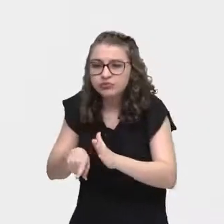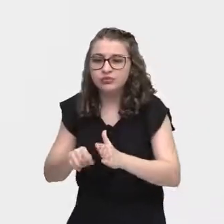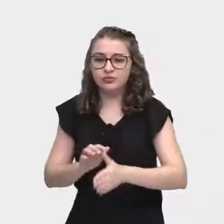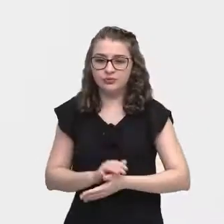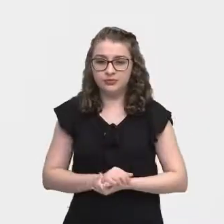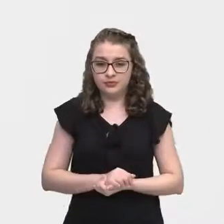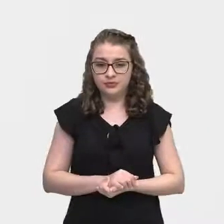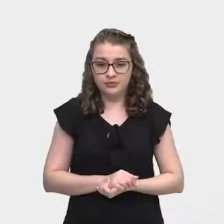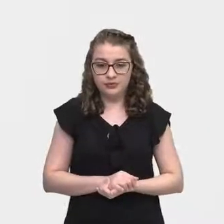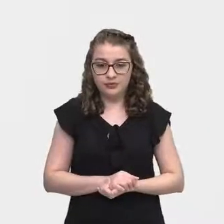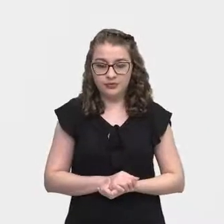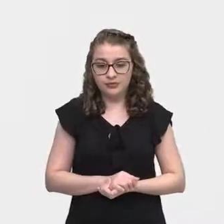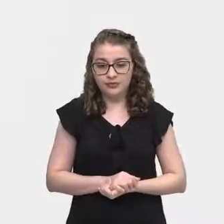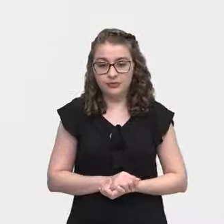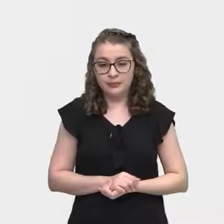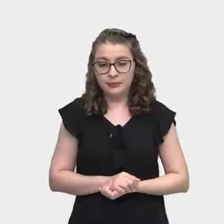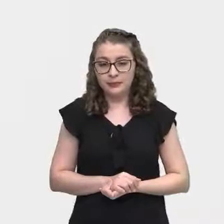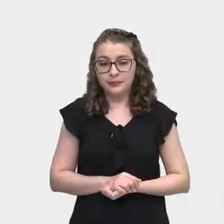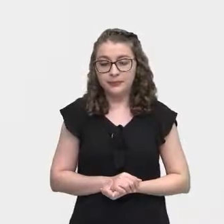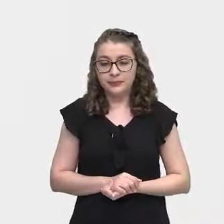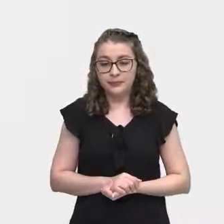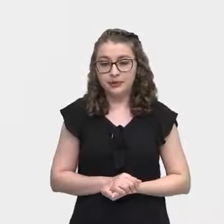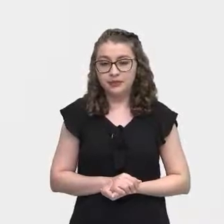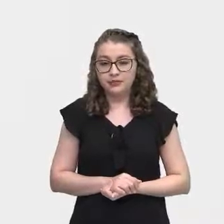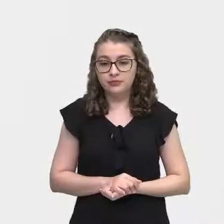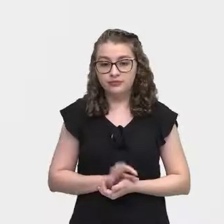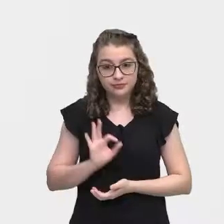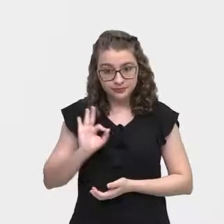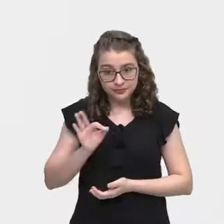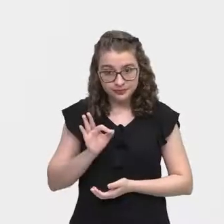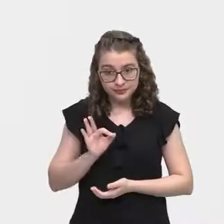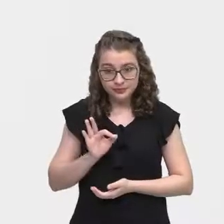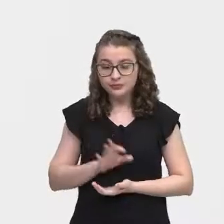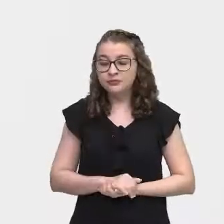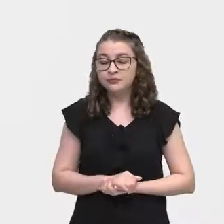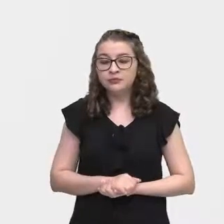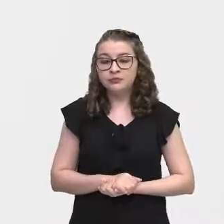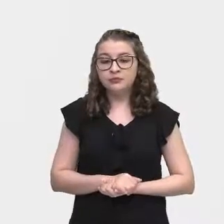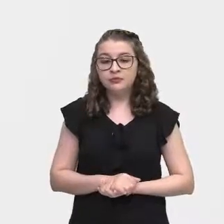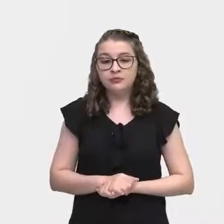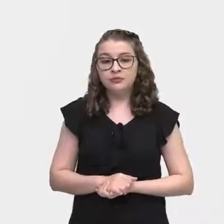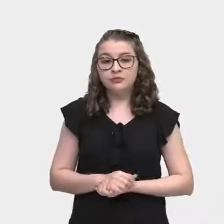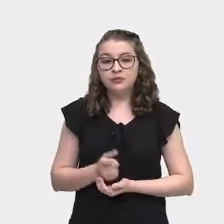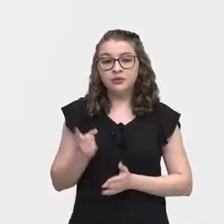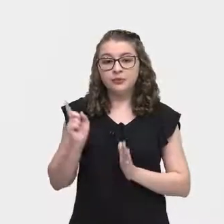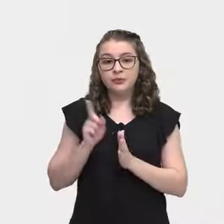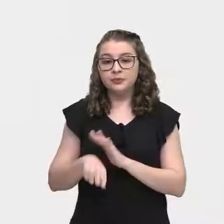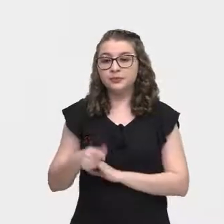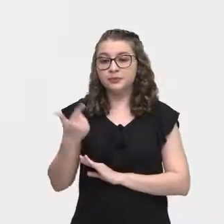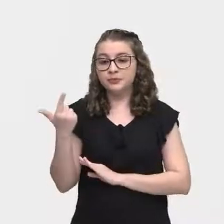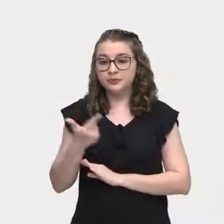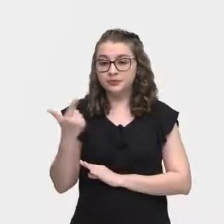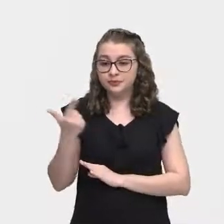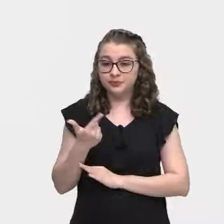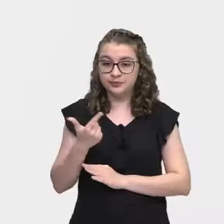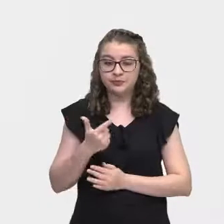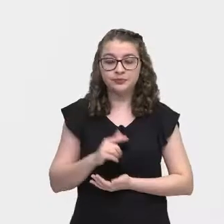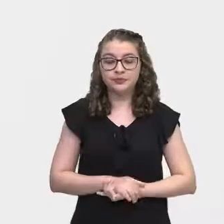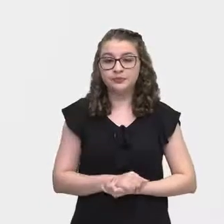filosofia vai investigar a raiz. Tá? E a outra questão, pessoal, é a questão